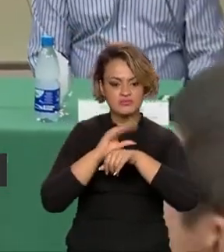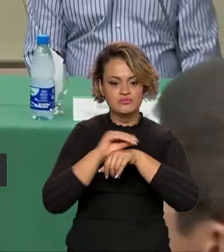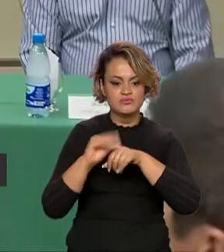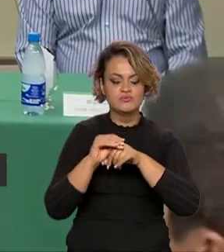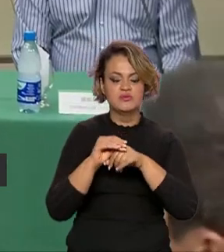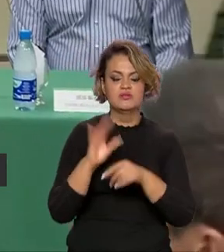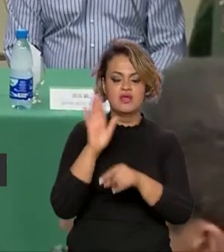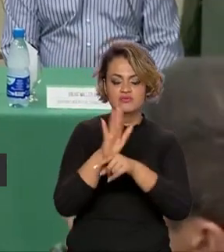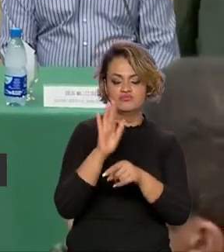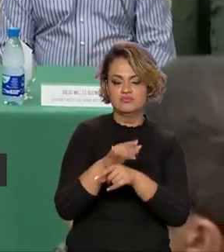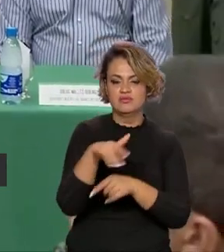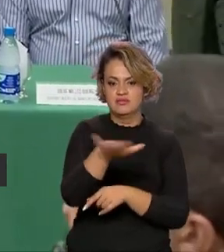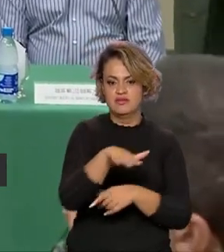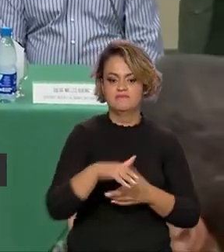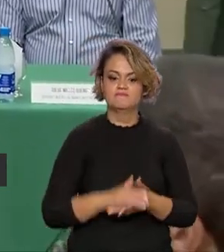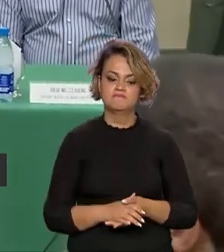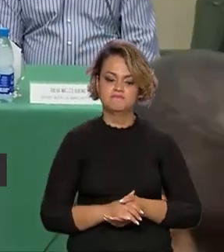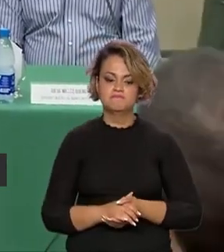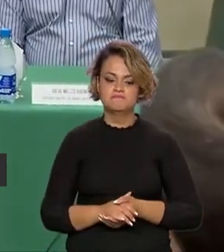da ajuda humanitária.